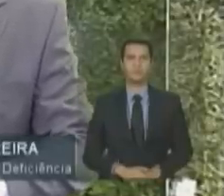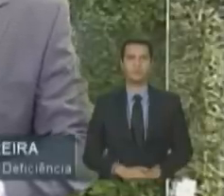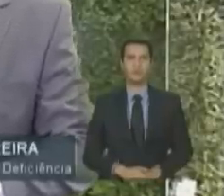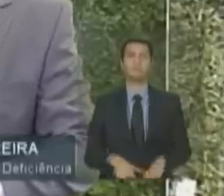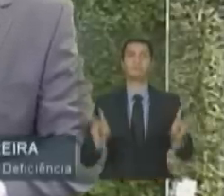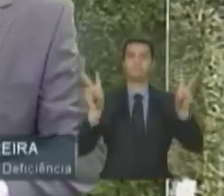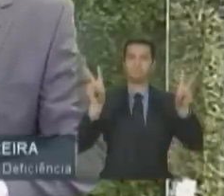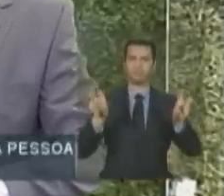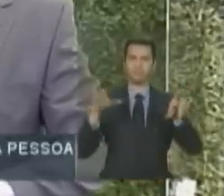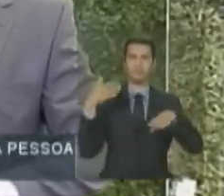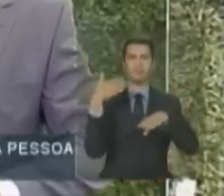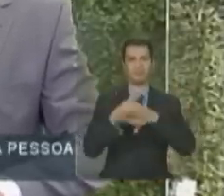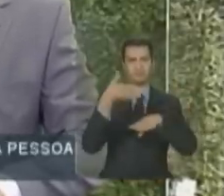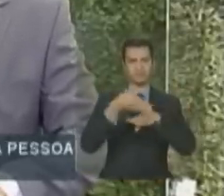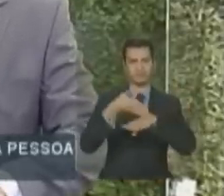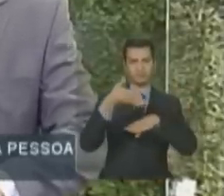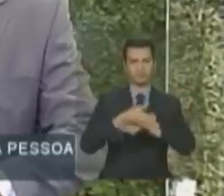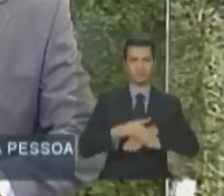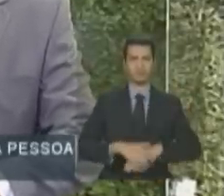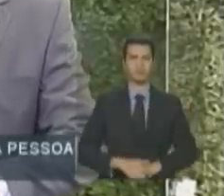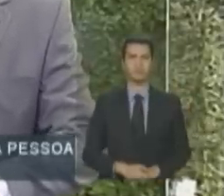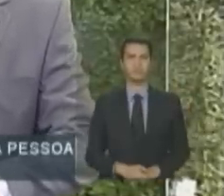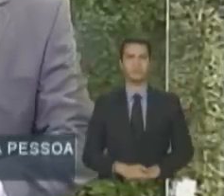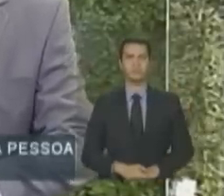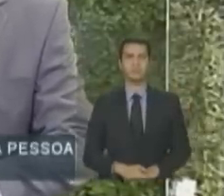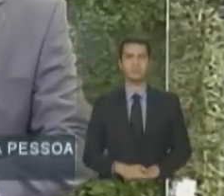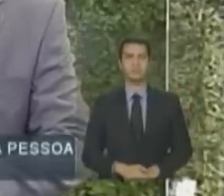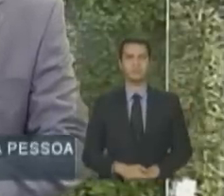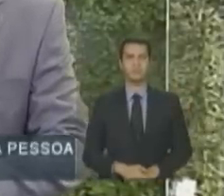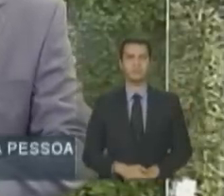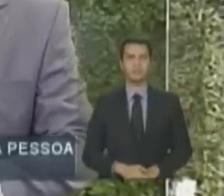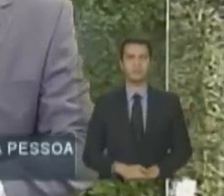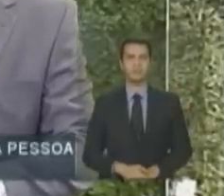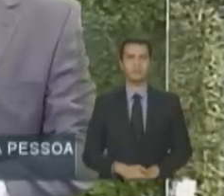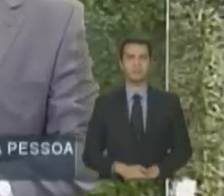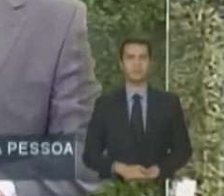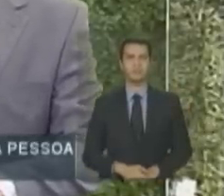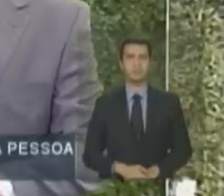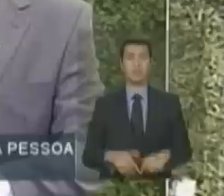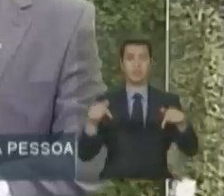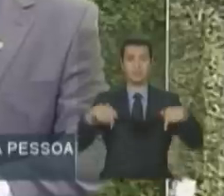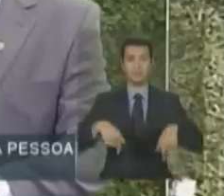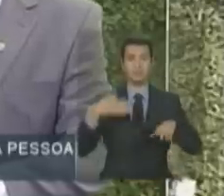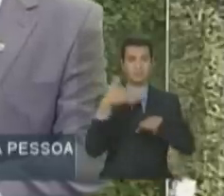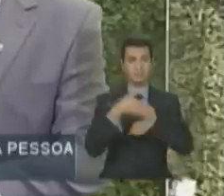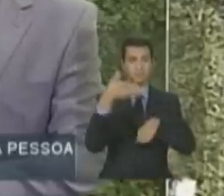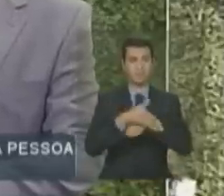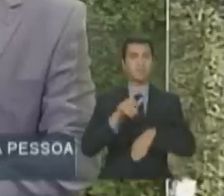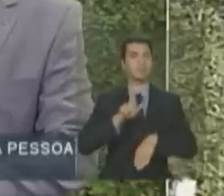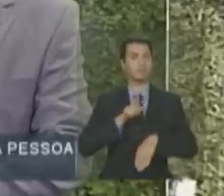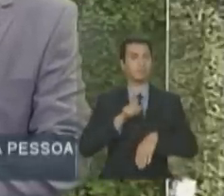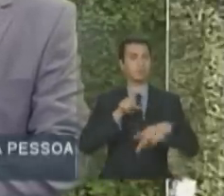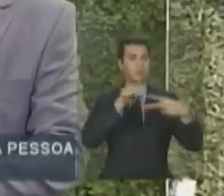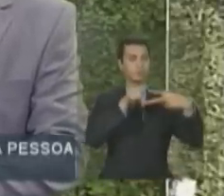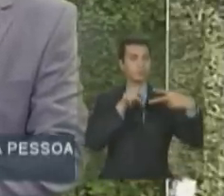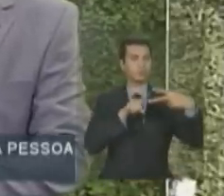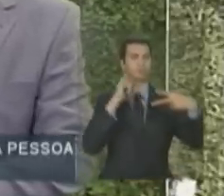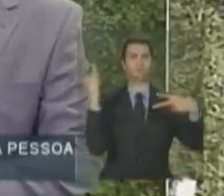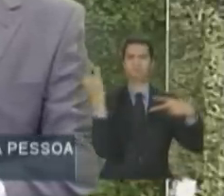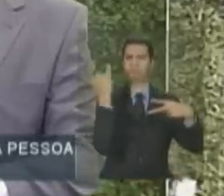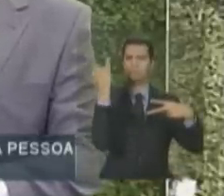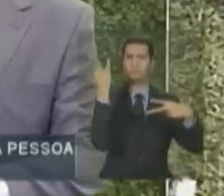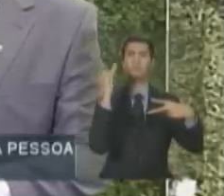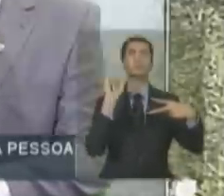Acessibilidade. Veja que coisa boa. Acessibilidade. Acessibilidade também pensado aqui em duas linhas. Trabalharemos acessibilidade